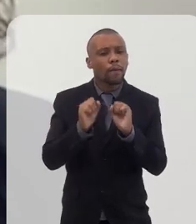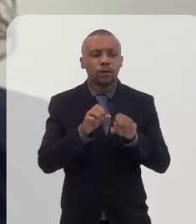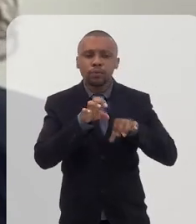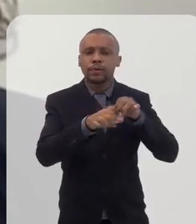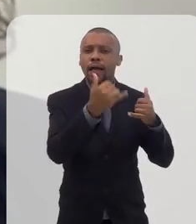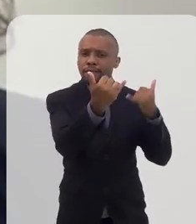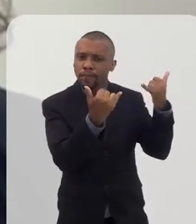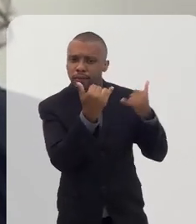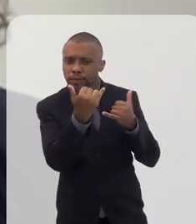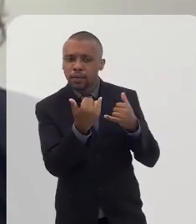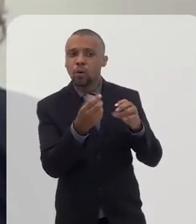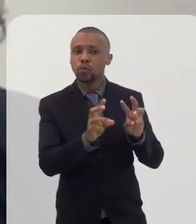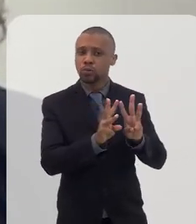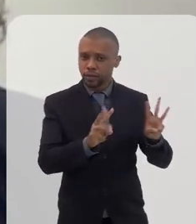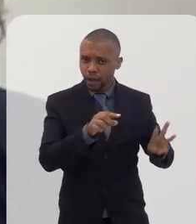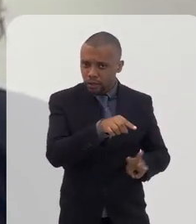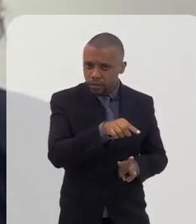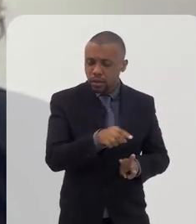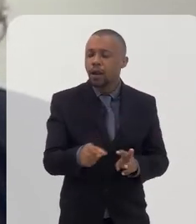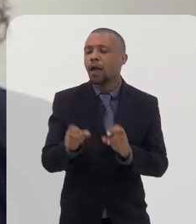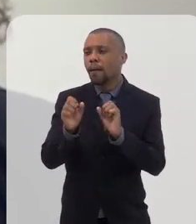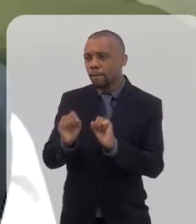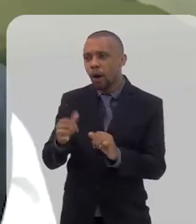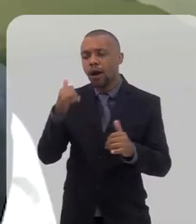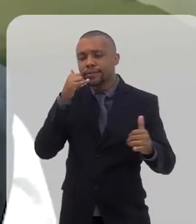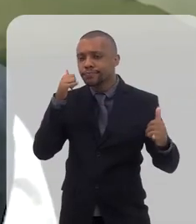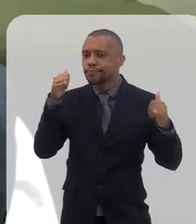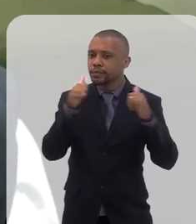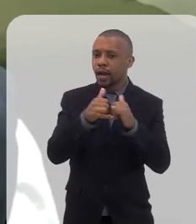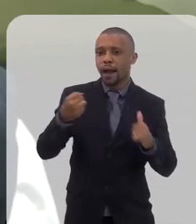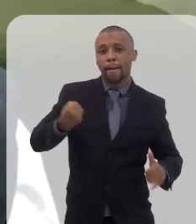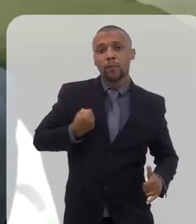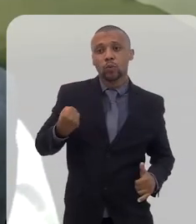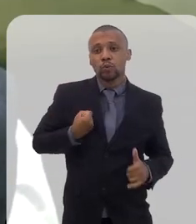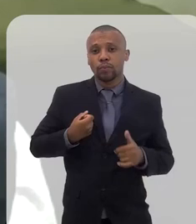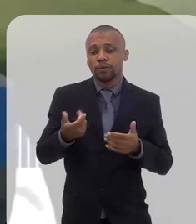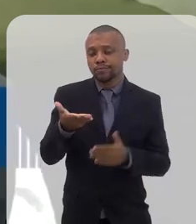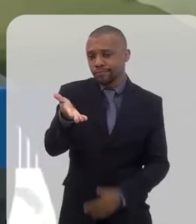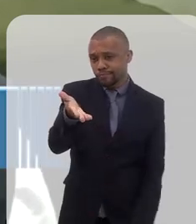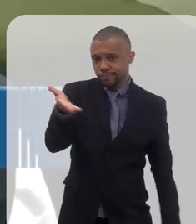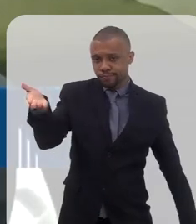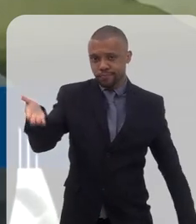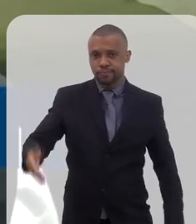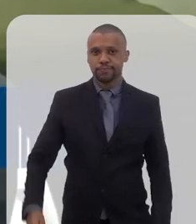ele pode buscar informação junto ao IBGE? Pode sim, ele pode ligar para o